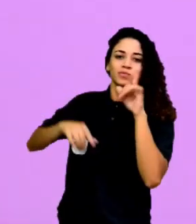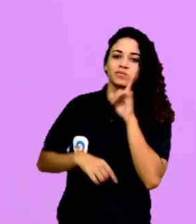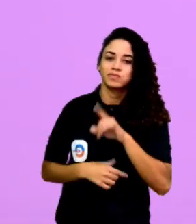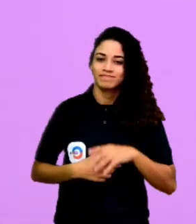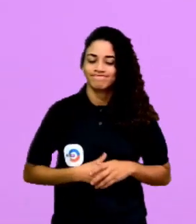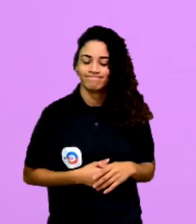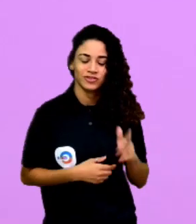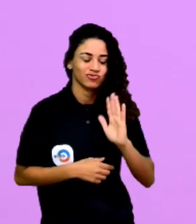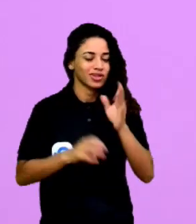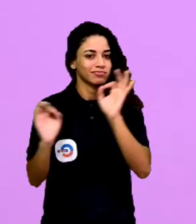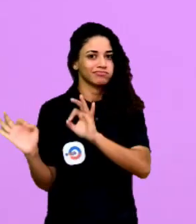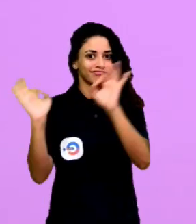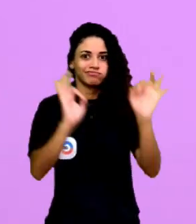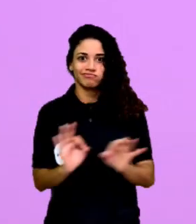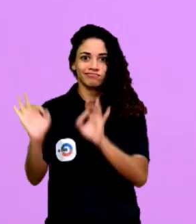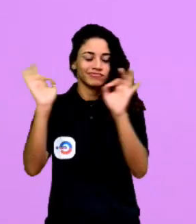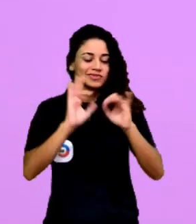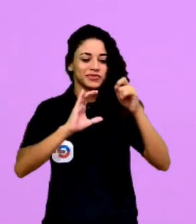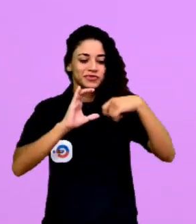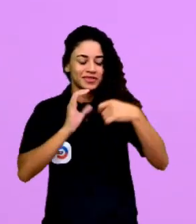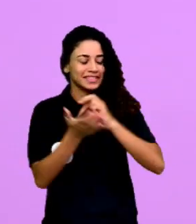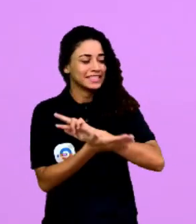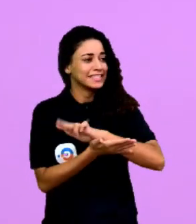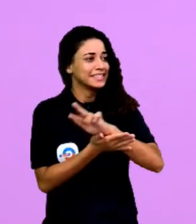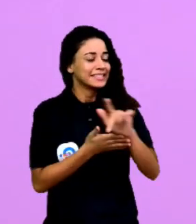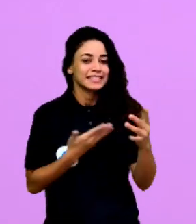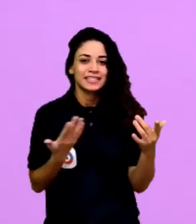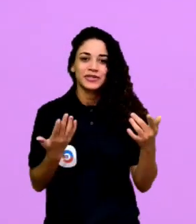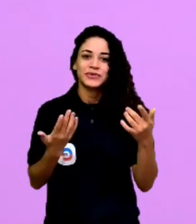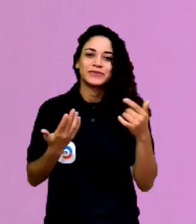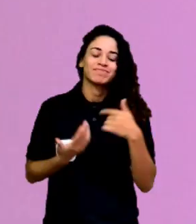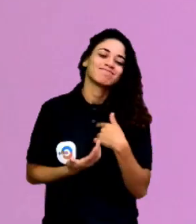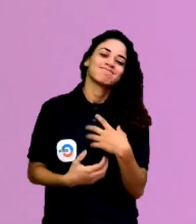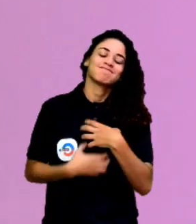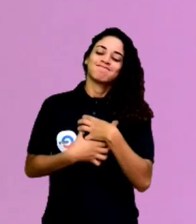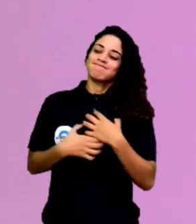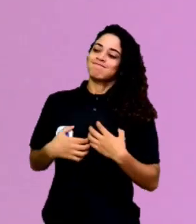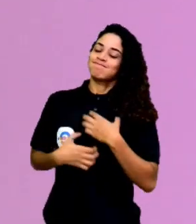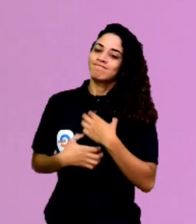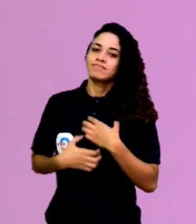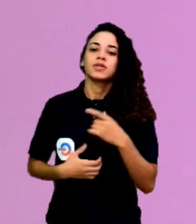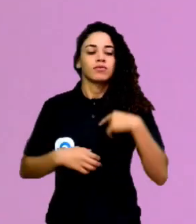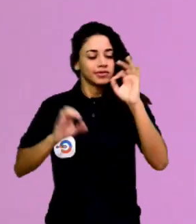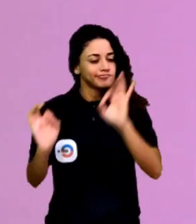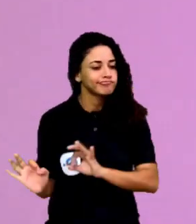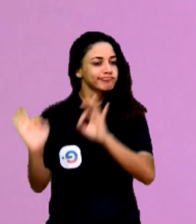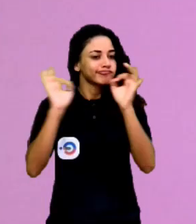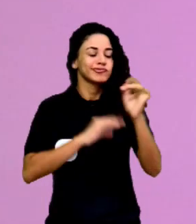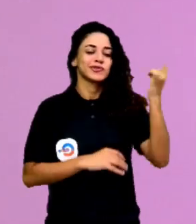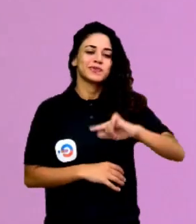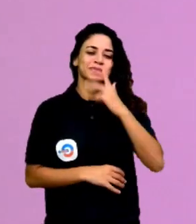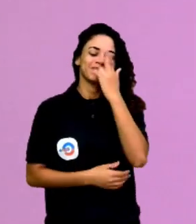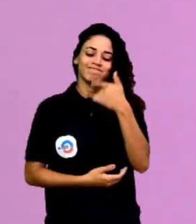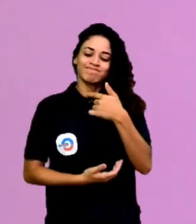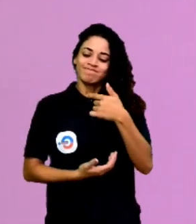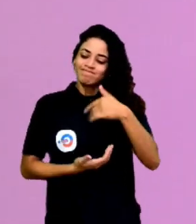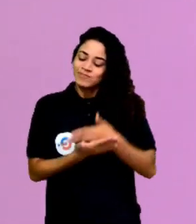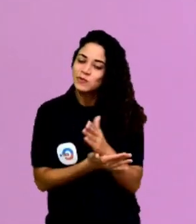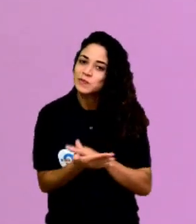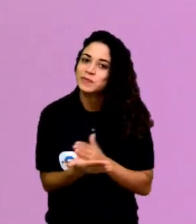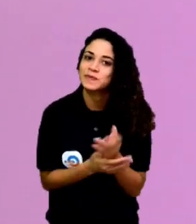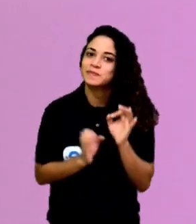já assisti esse vídeo várias vezes, Thaís, e eu sempre me senti indignação. Reassistir incomoda